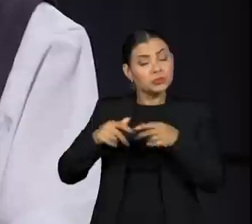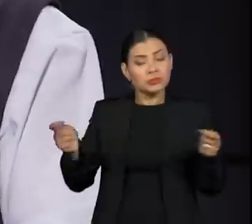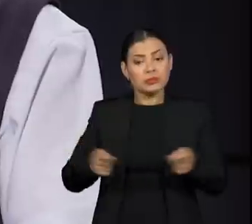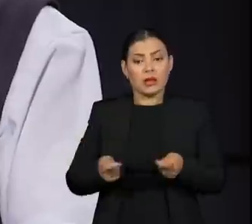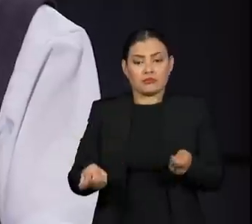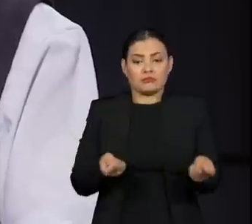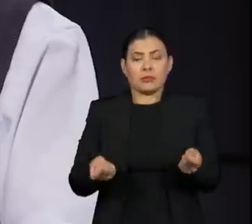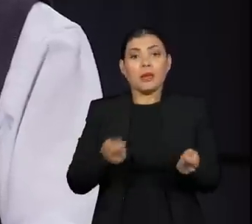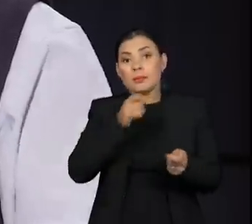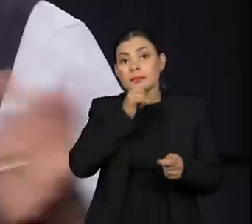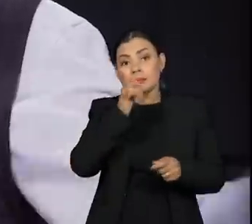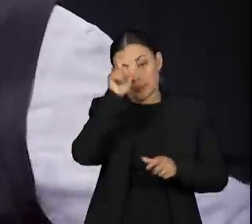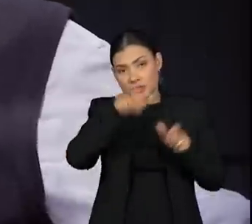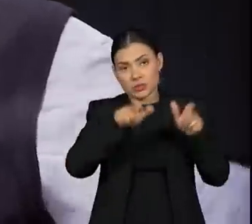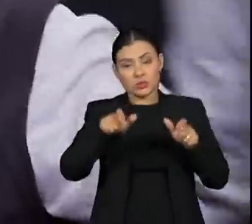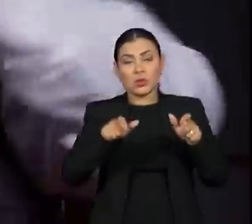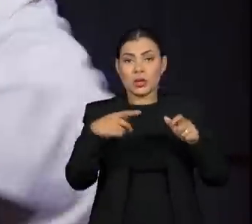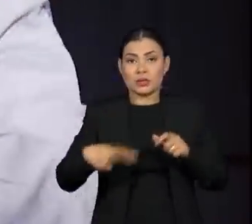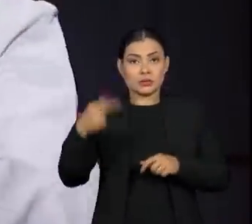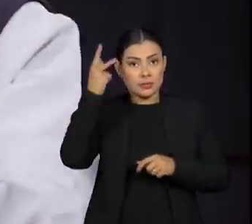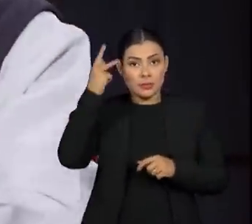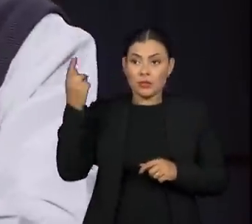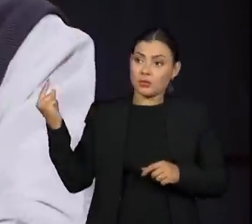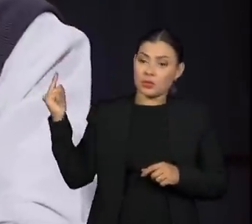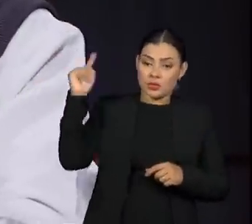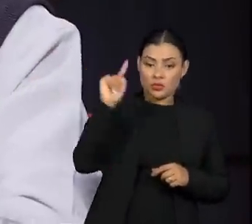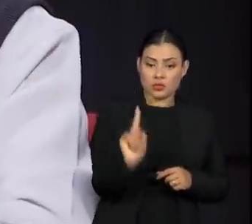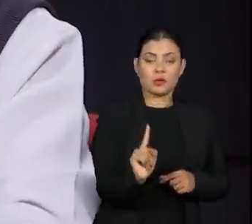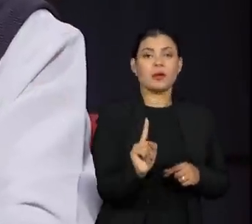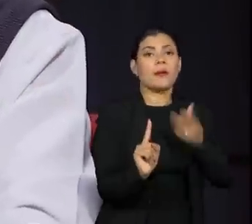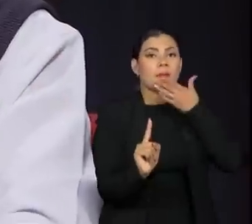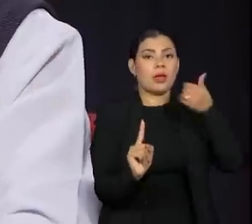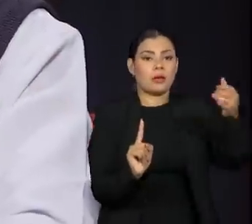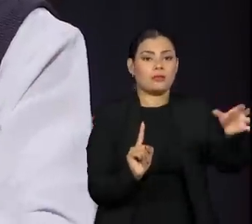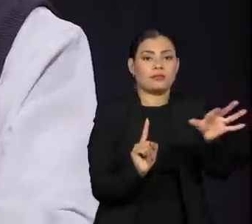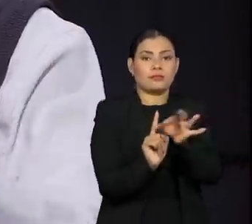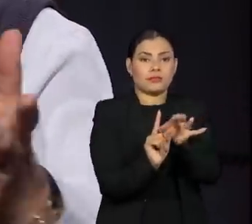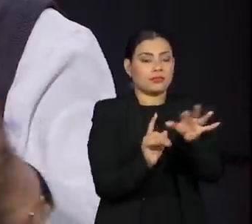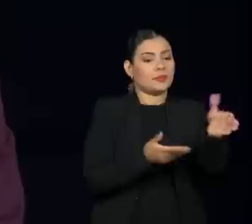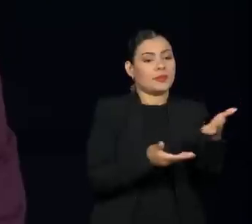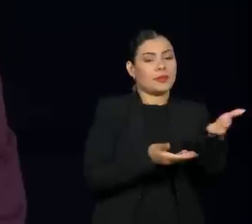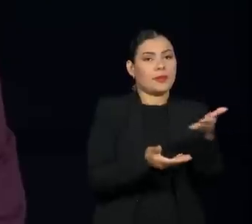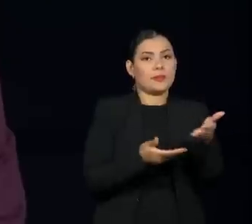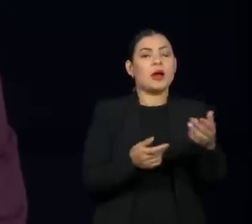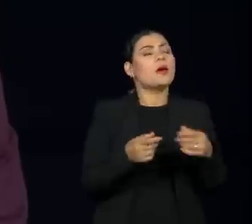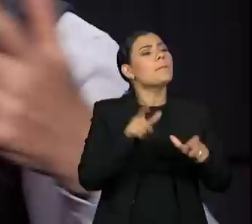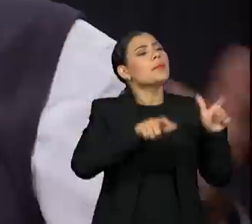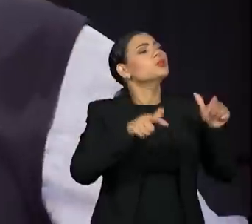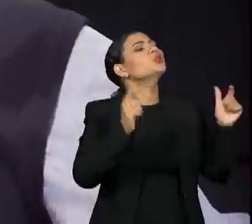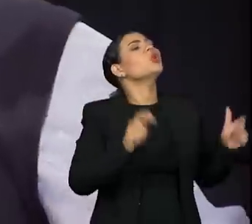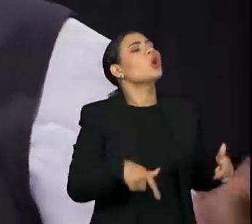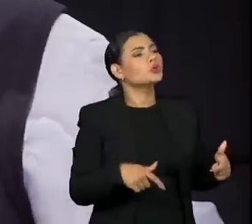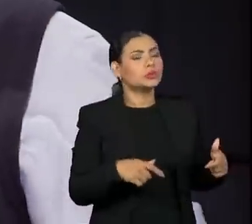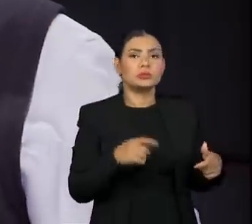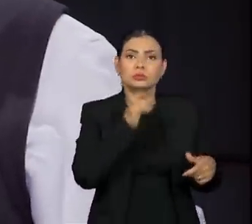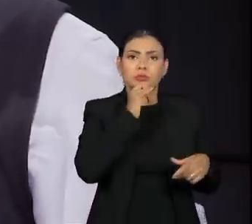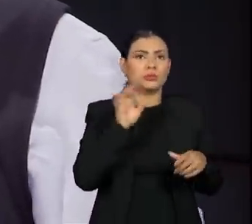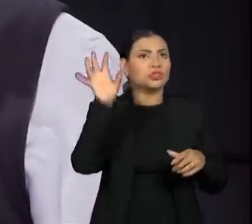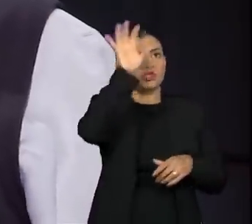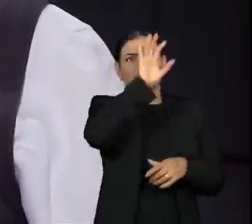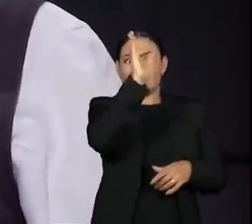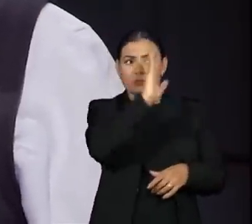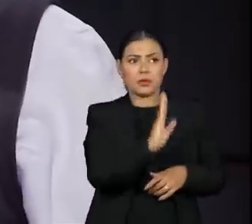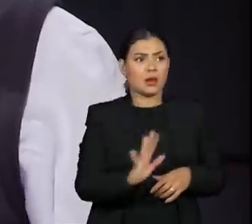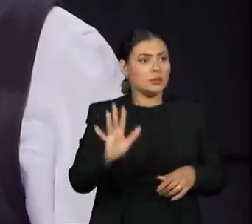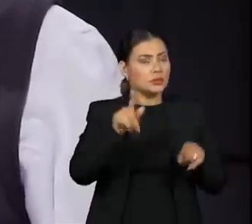um monte de gente que não tá em São Paulo prefere chegar até São Paulo para trocar tráfico com o pessoal de São Paulo gente que vem da onde por exemplo de vários estados do país tem